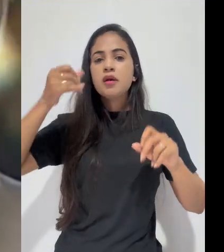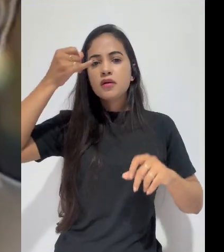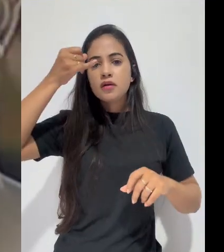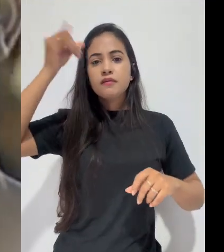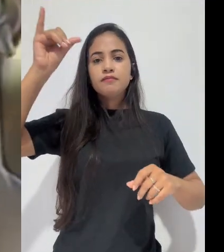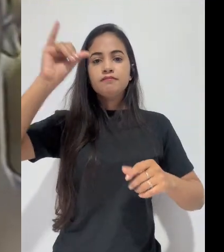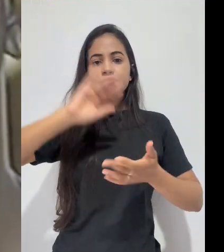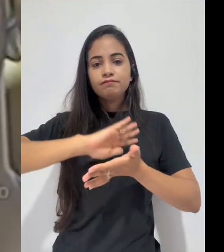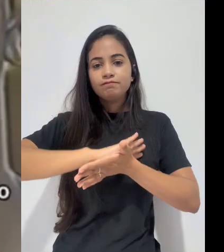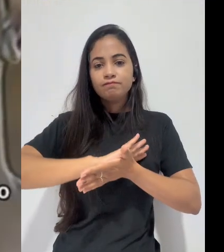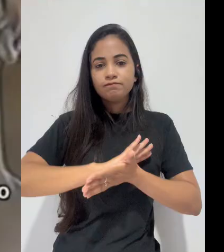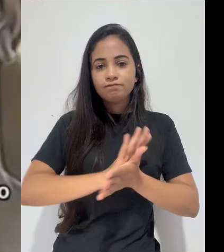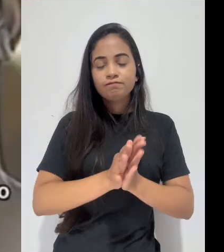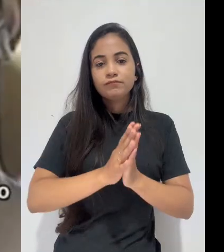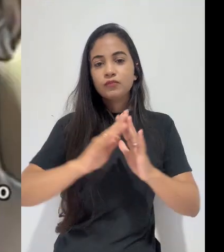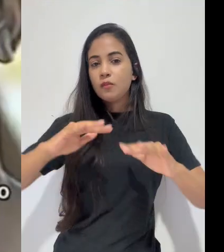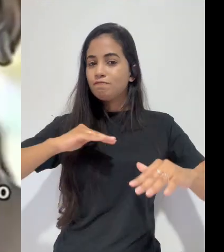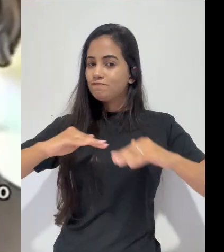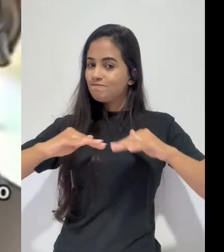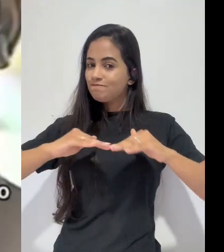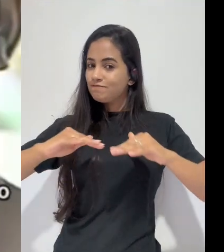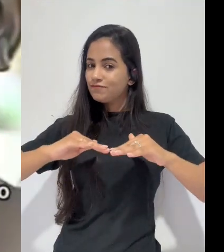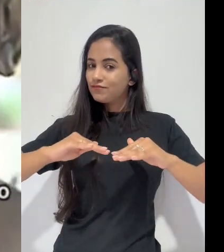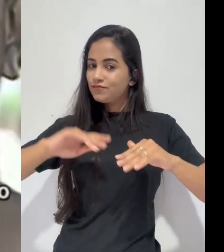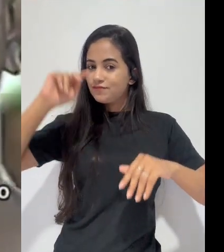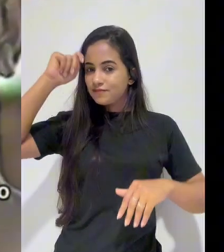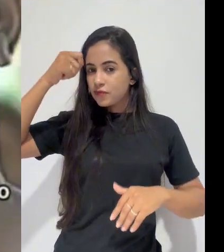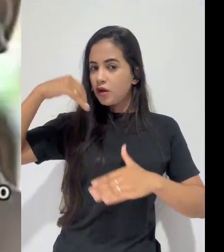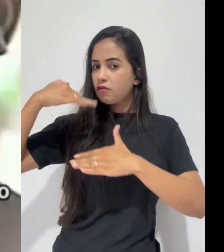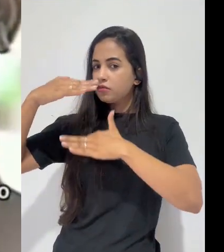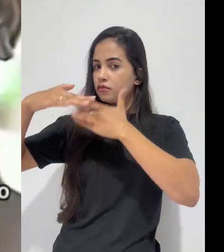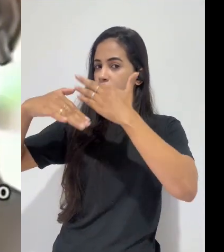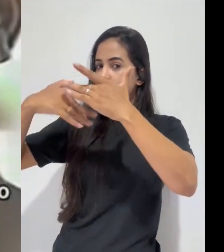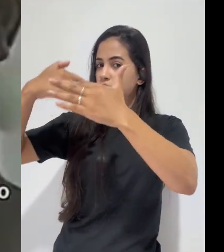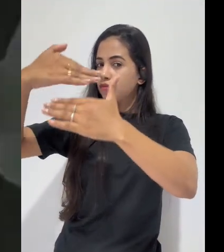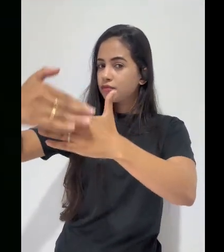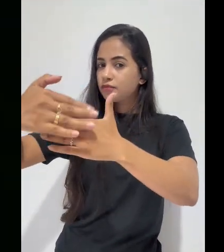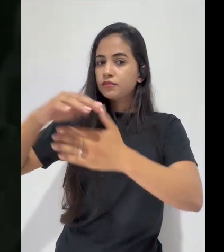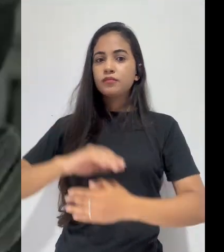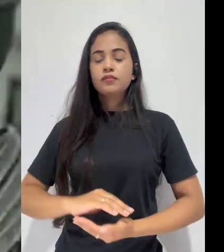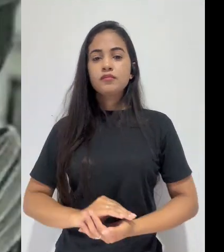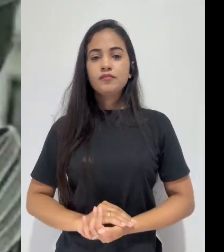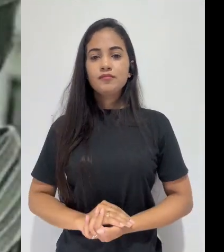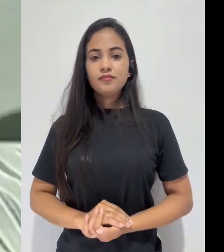antirracismo no Brasil, na medida que o movimento negro tem feito isso ao longo da sua história.